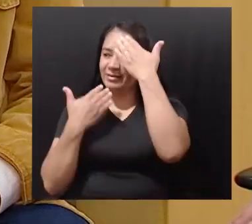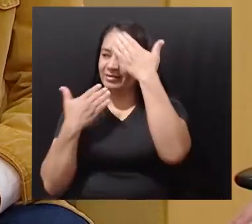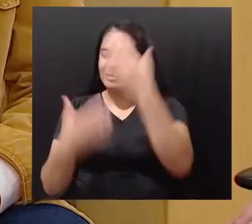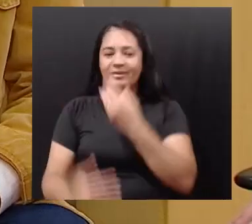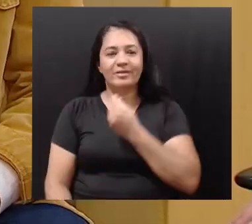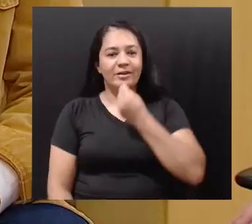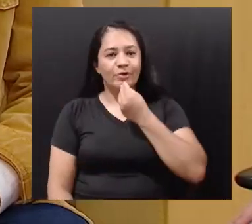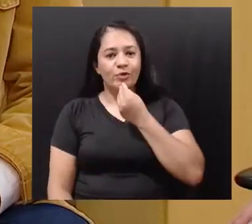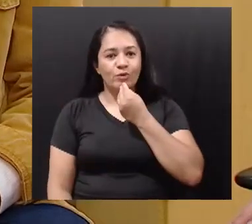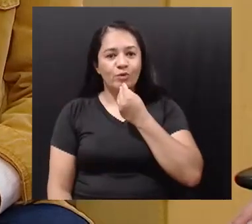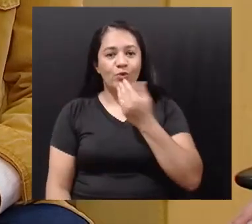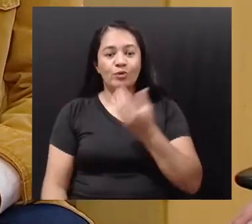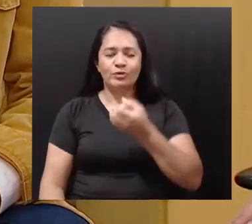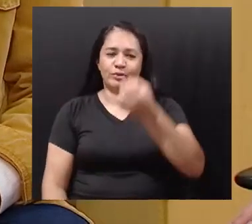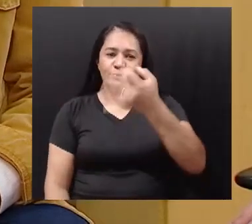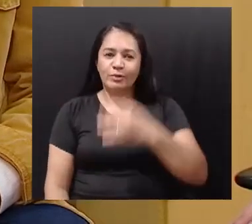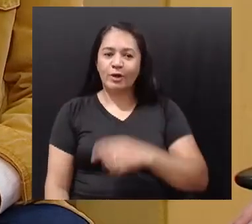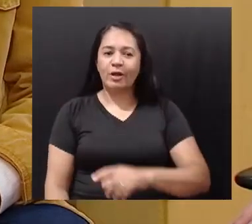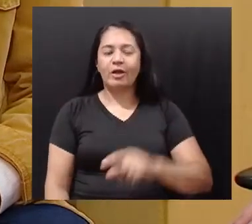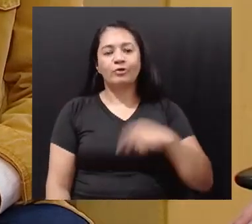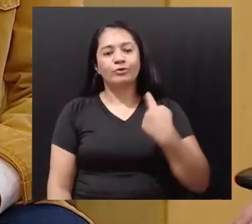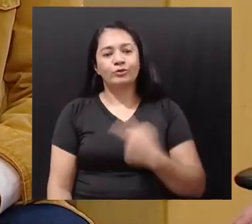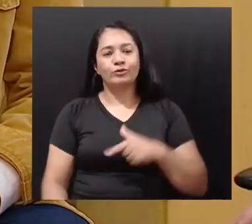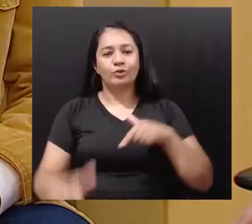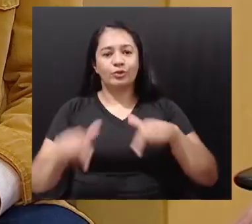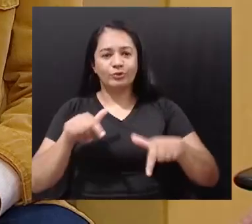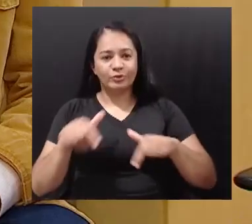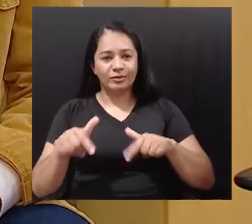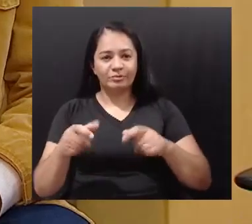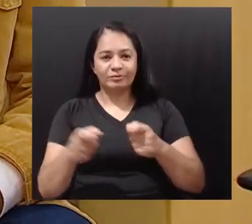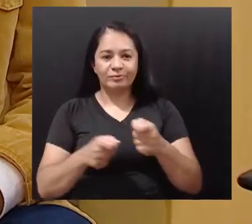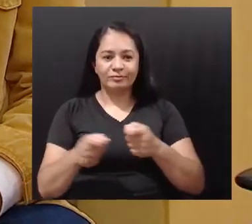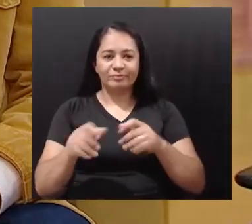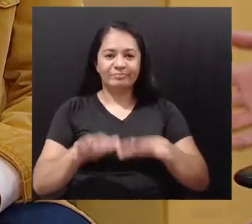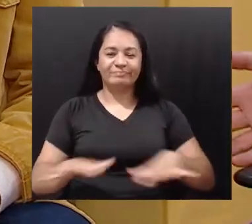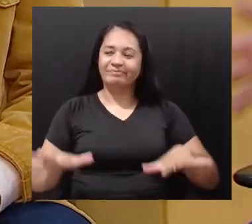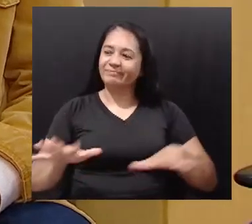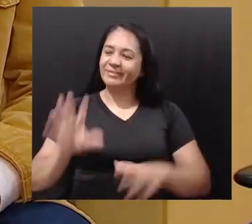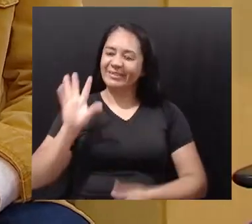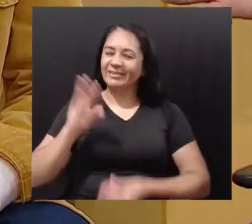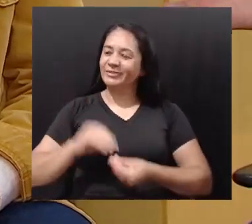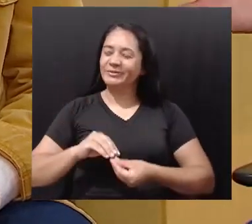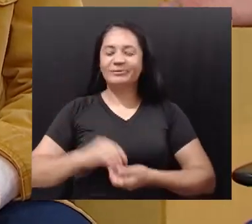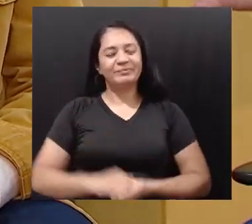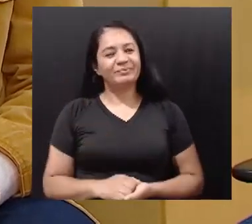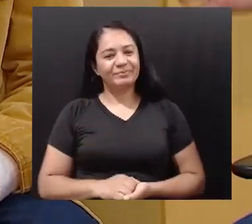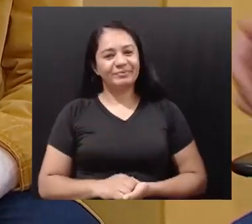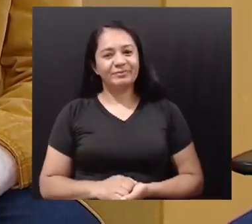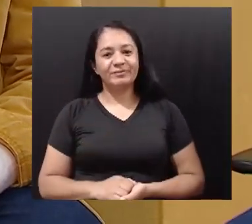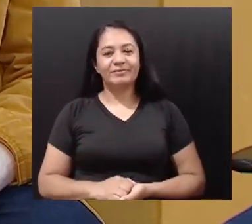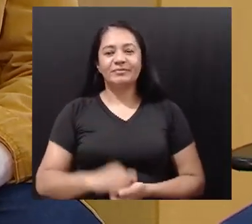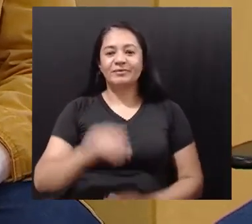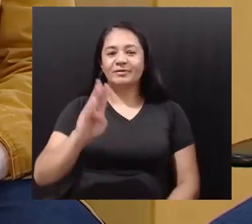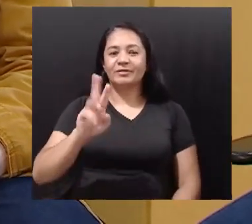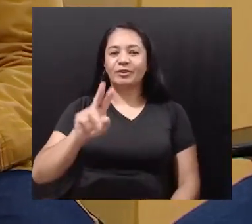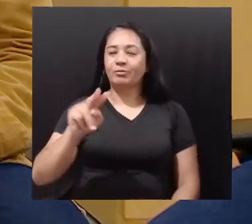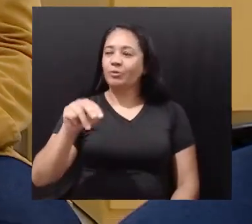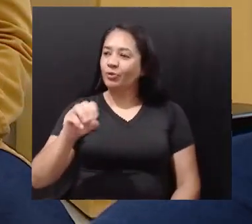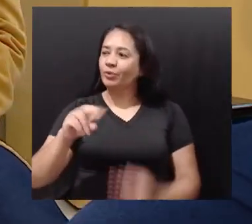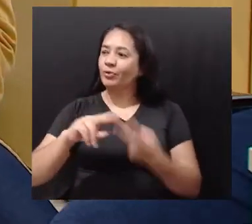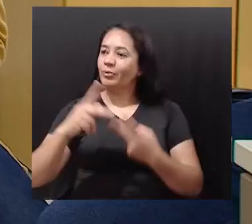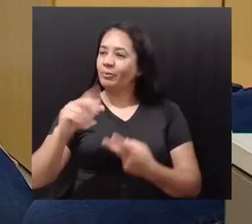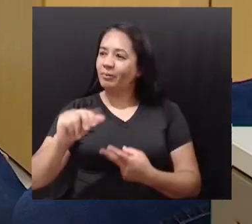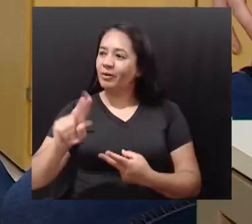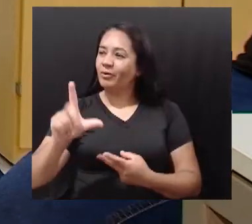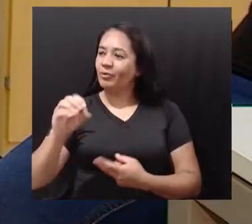falar um pouco sobre os trabalhos da Controladoria. É isso, então. Bruno, Paulo, muito obrigado, né, por essa oportunidade, para